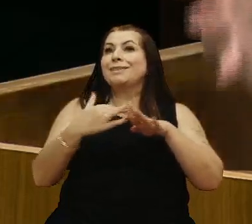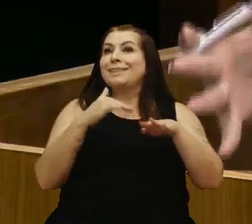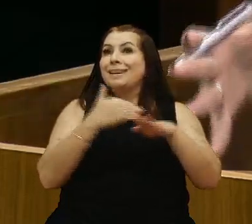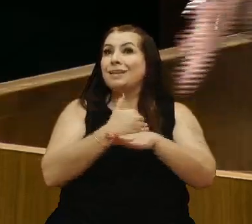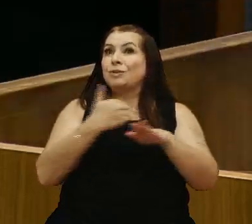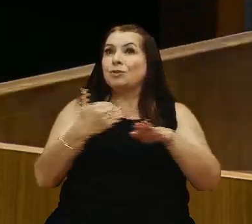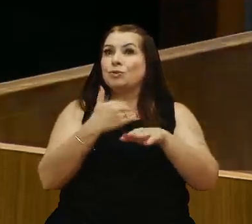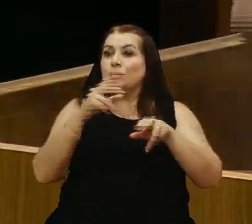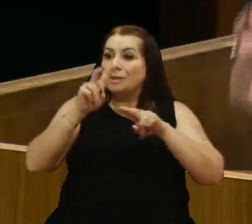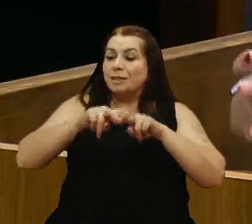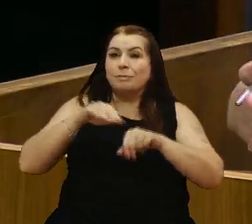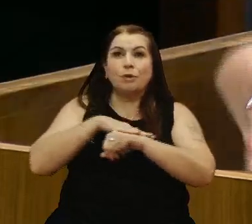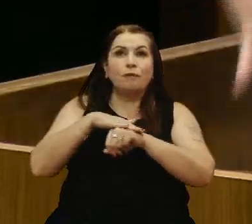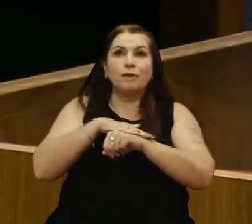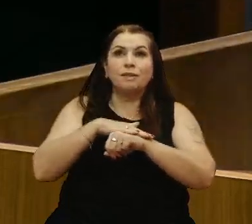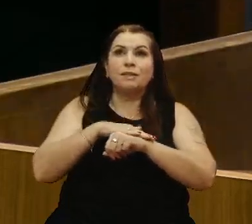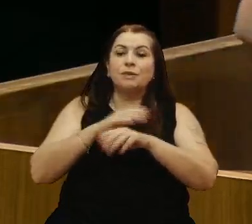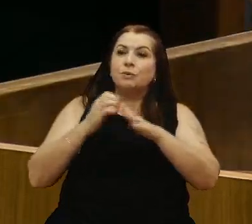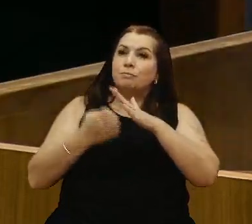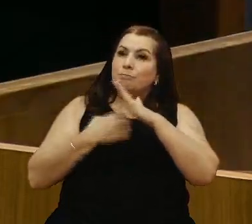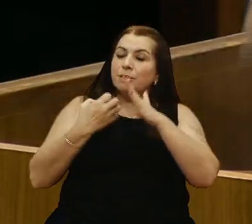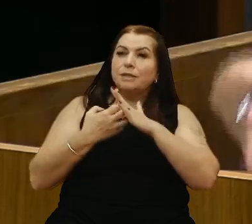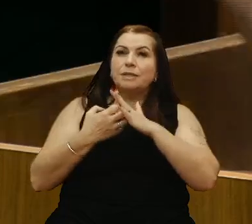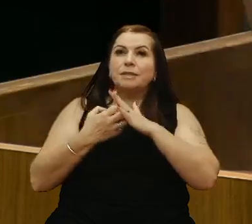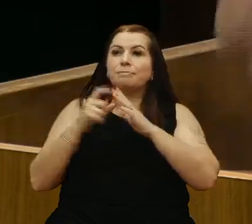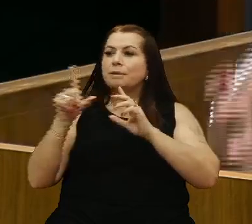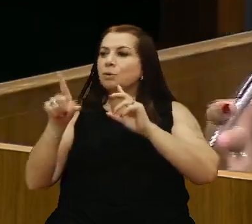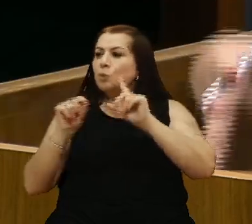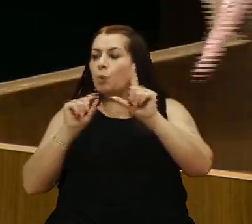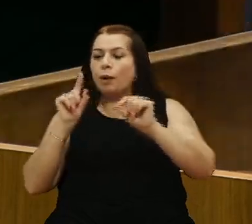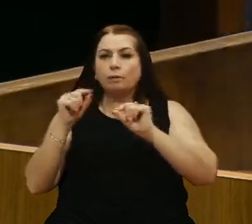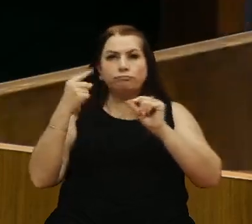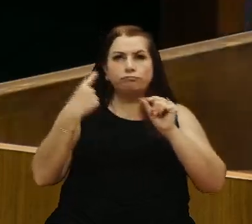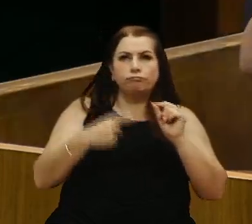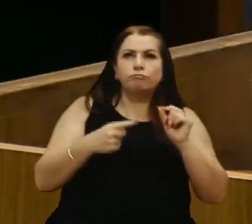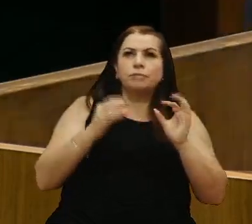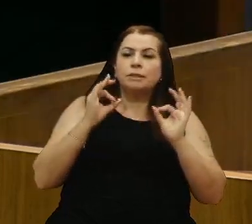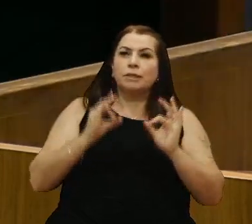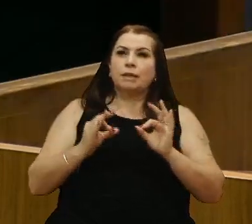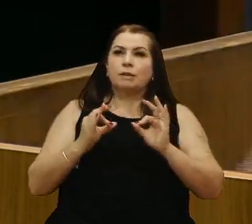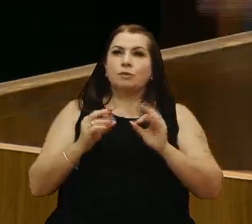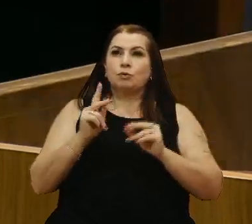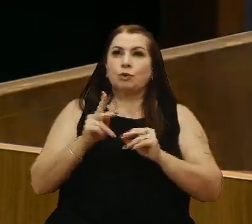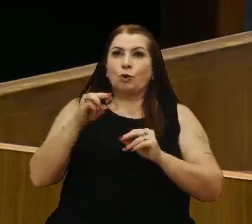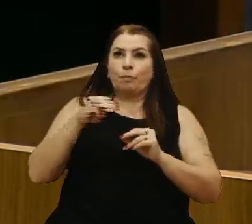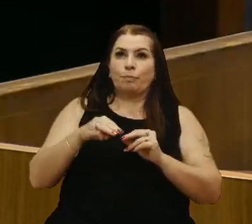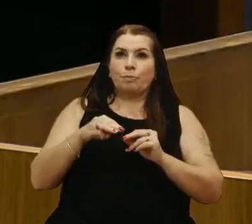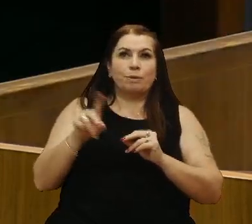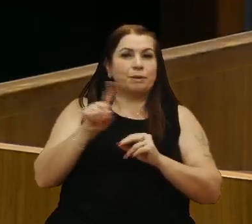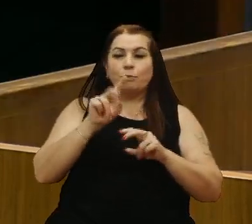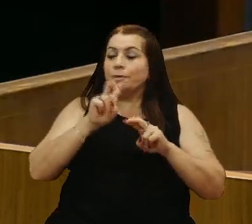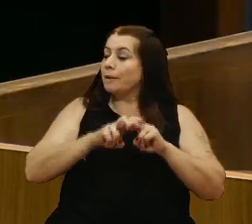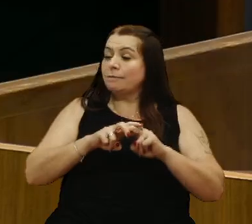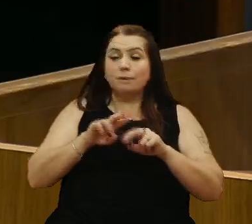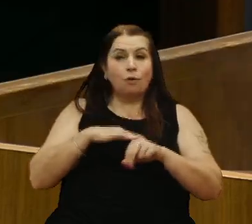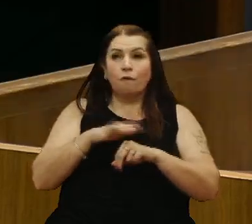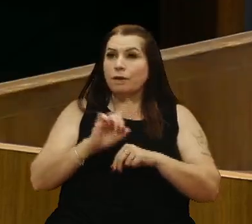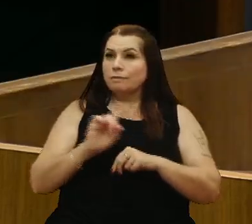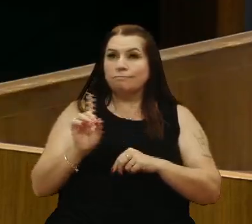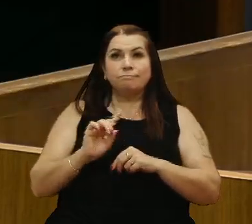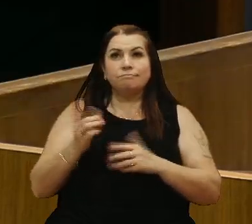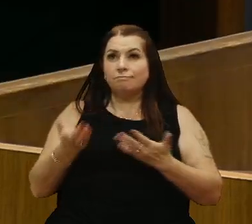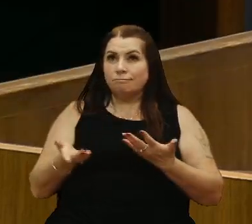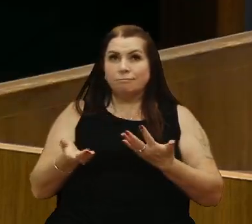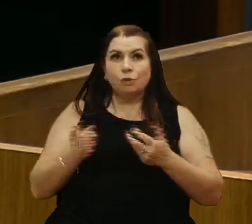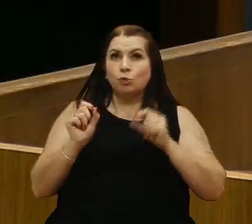para conversar com a empresa para definir a questão da quilometragem? Não senta, não